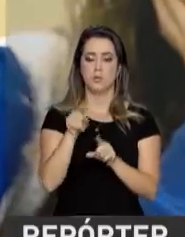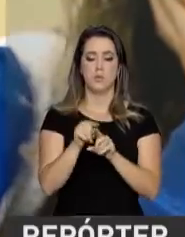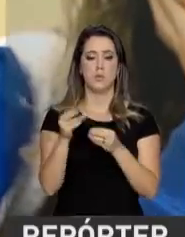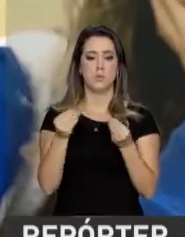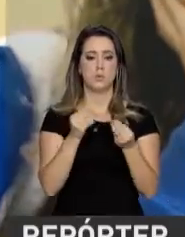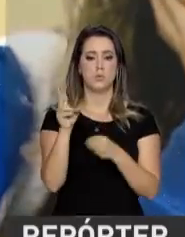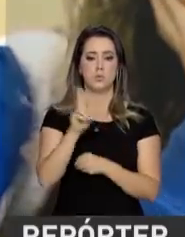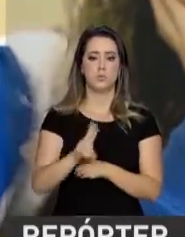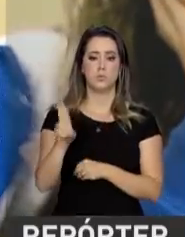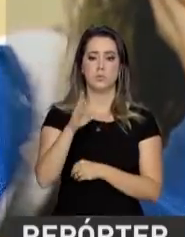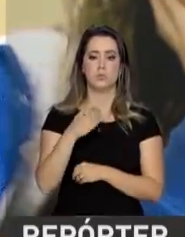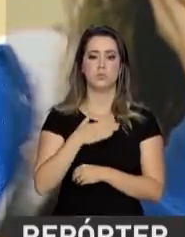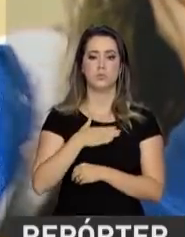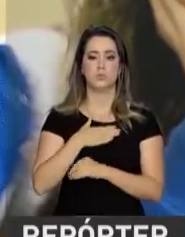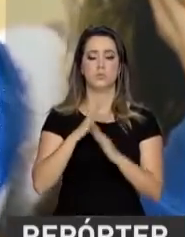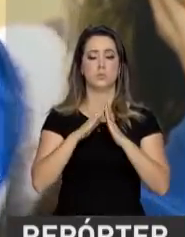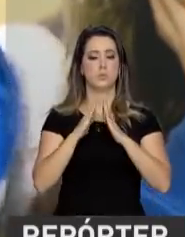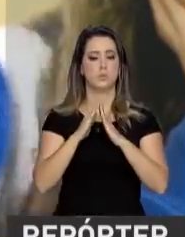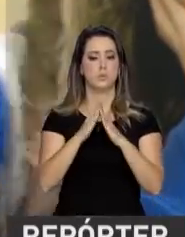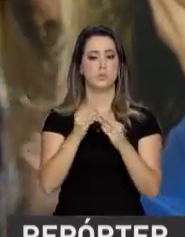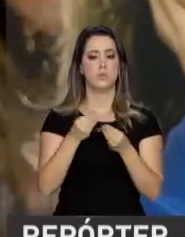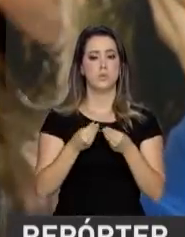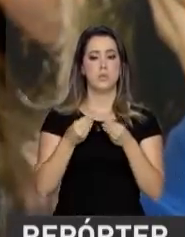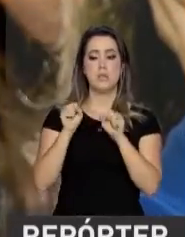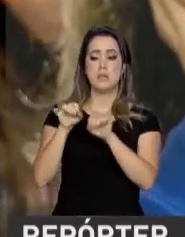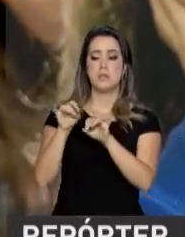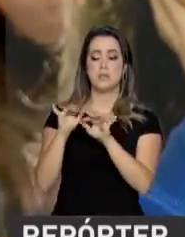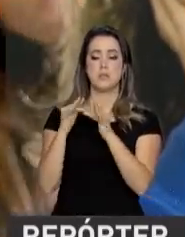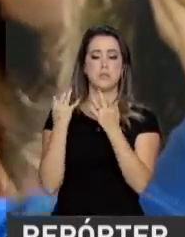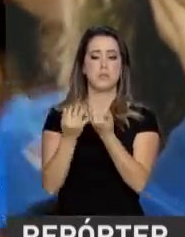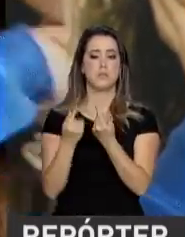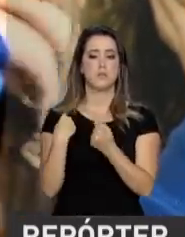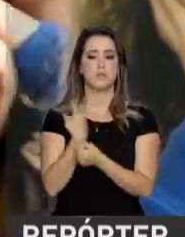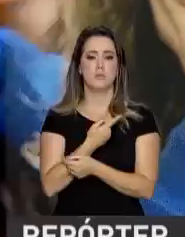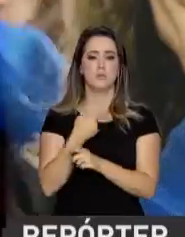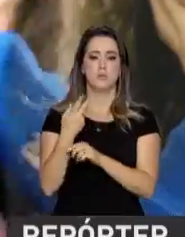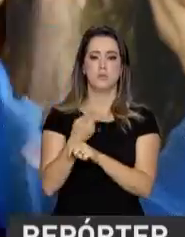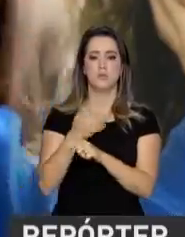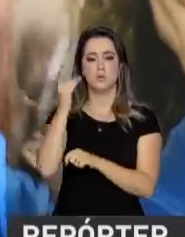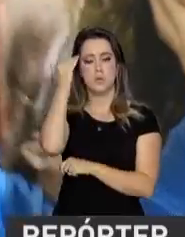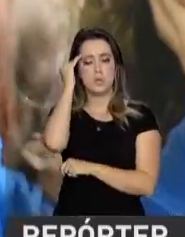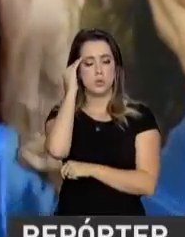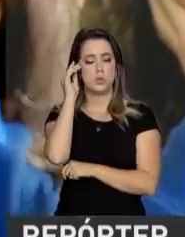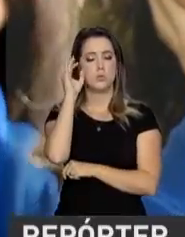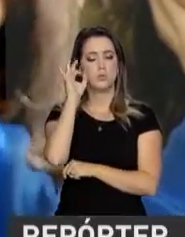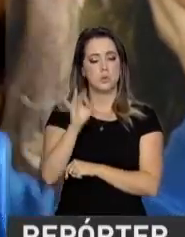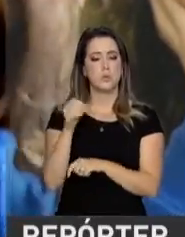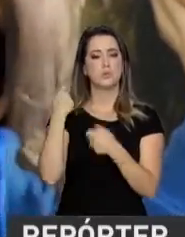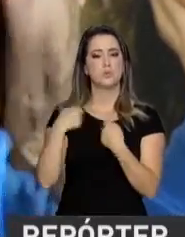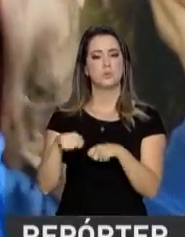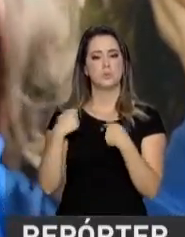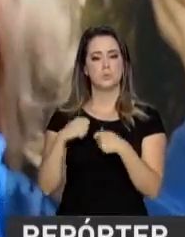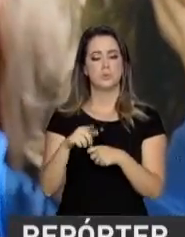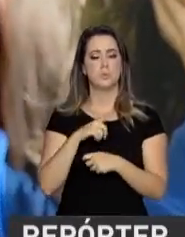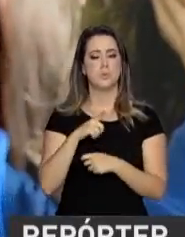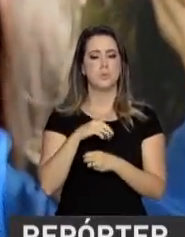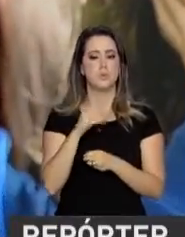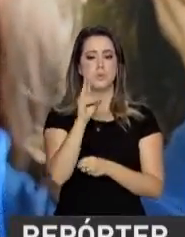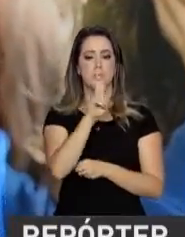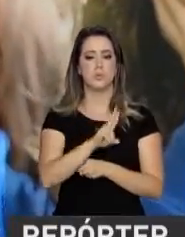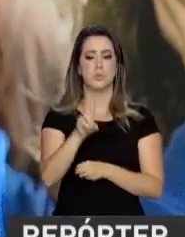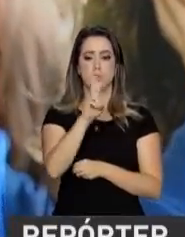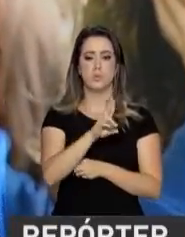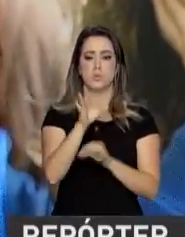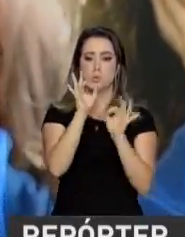né na minha casa passa o que eu aprendi para minha família e agente têm bastante consciência de que é necessário ter uma boa utilização